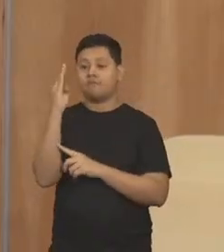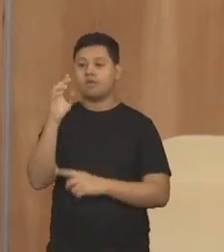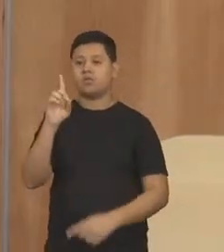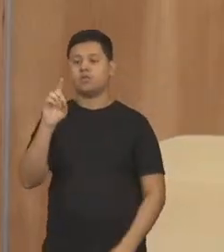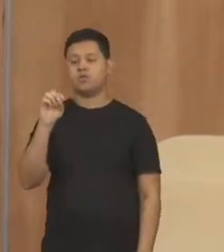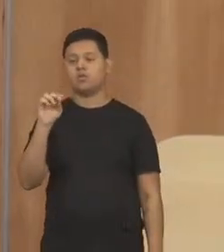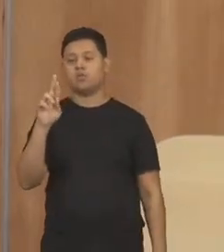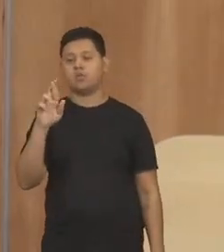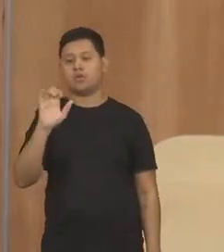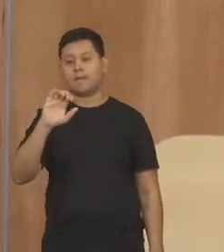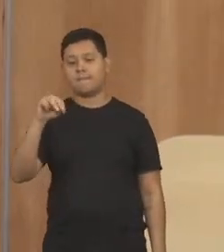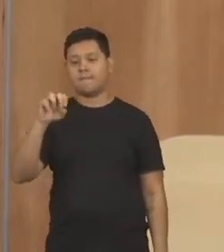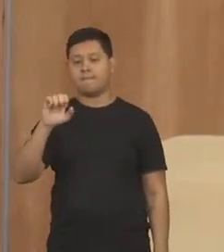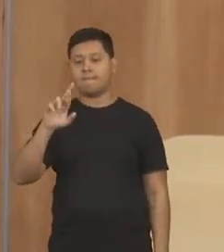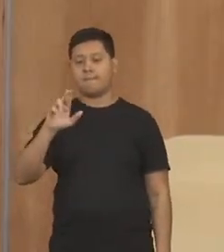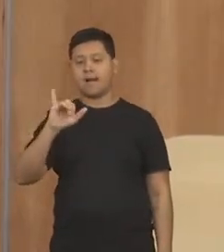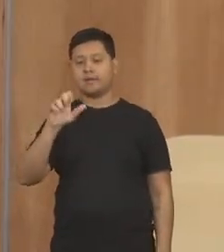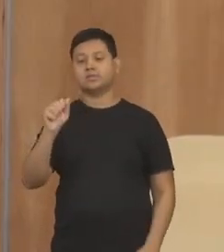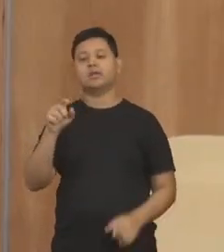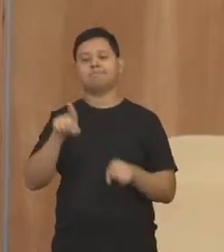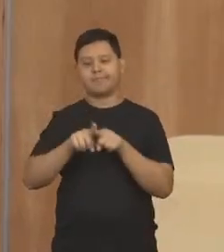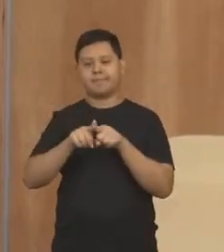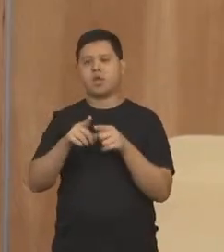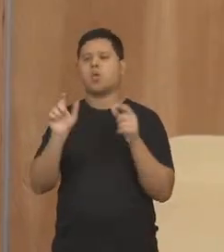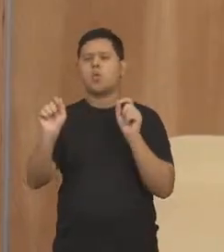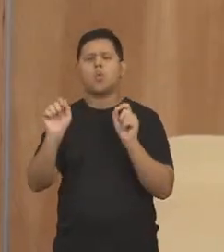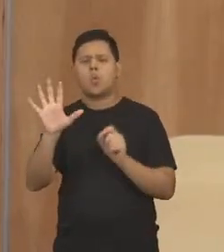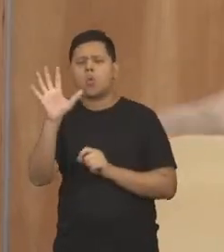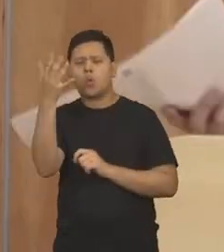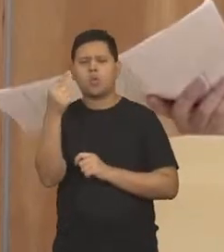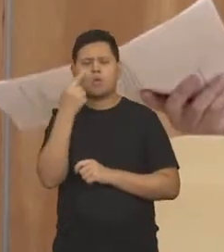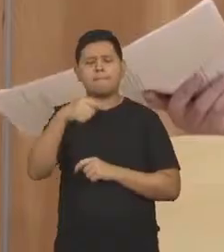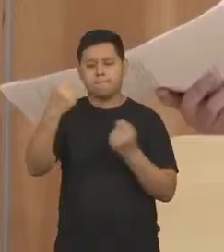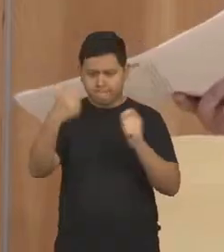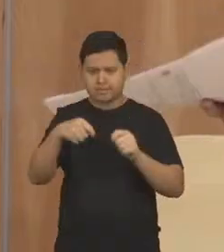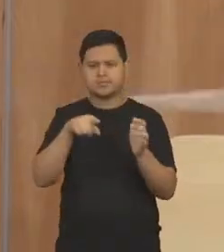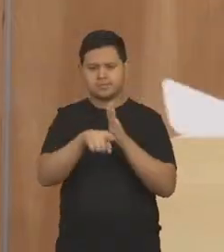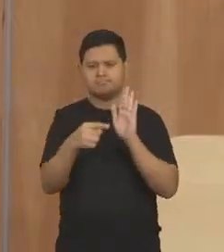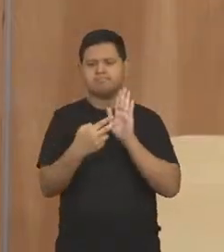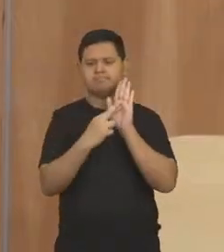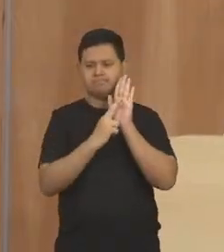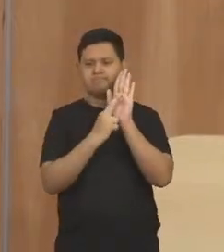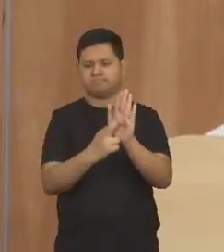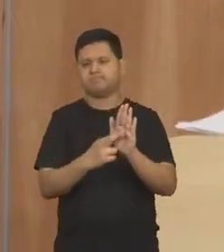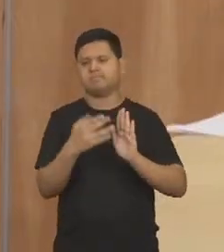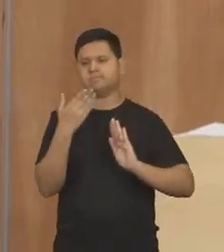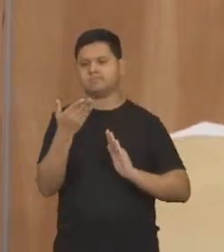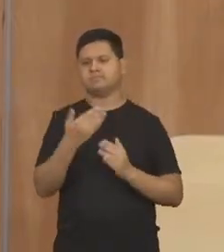acontecendo na Secretaria de Saúde de Jacareí? Que caos é esse? A gente precisa de uma resposta.